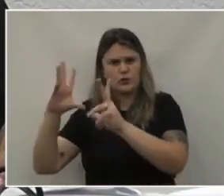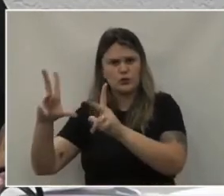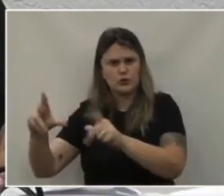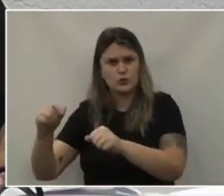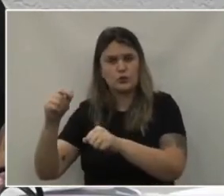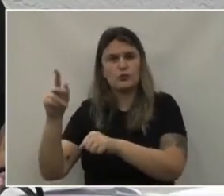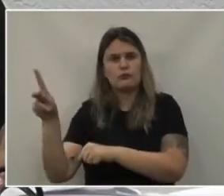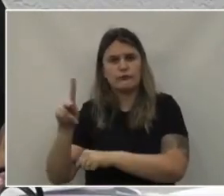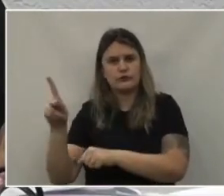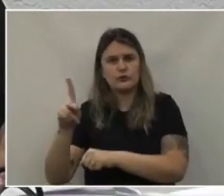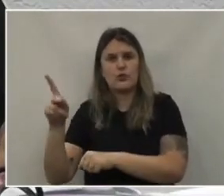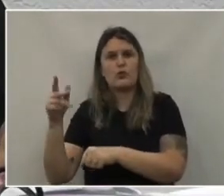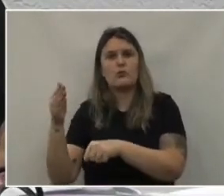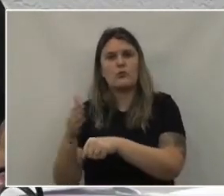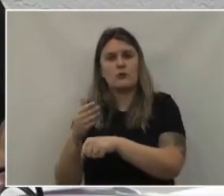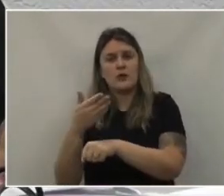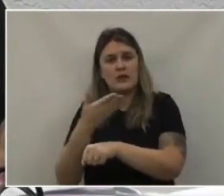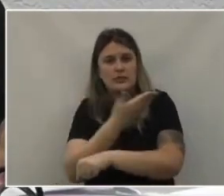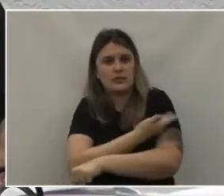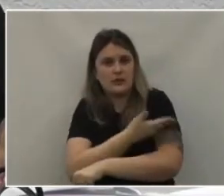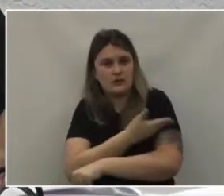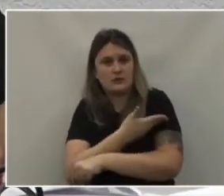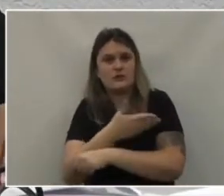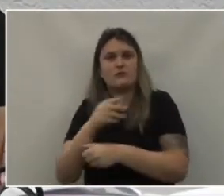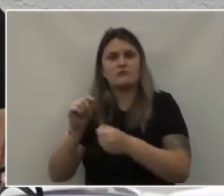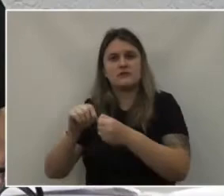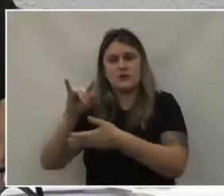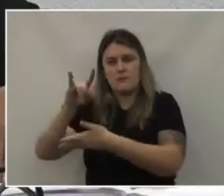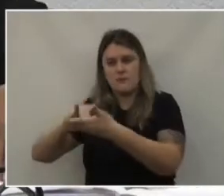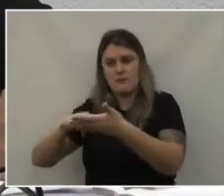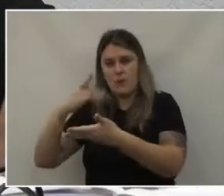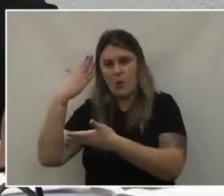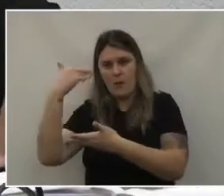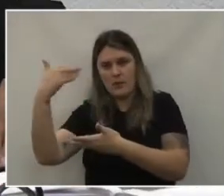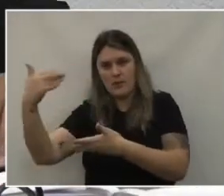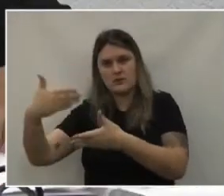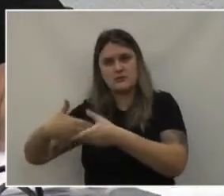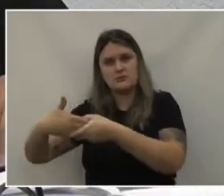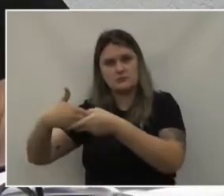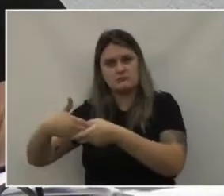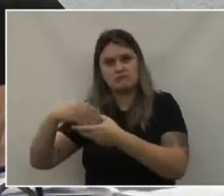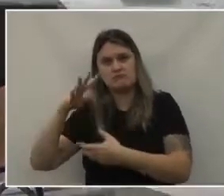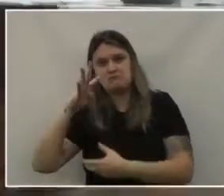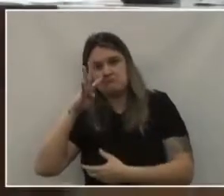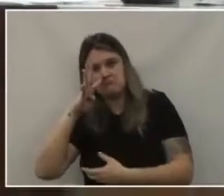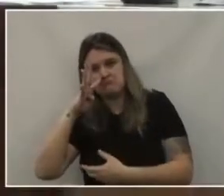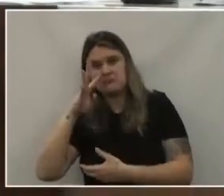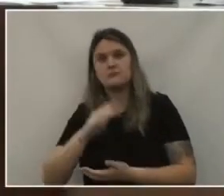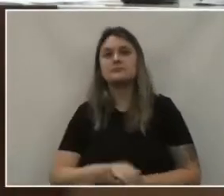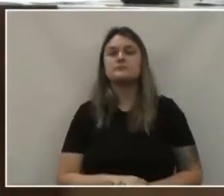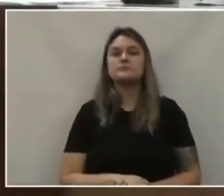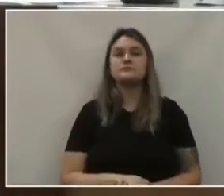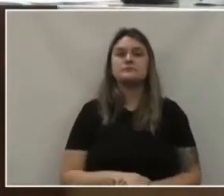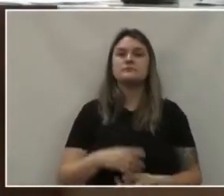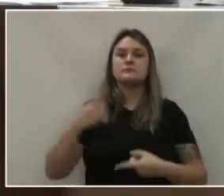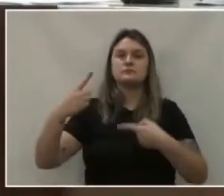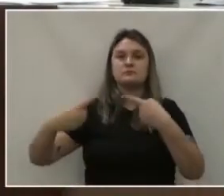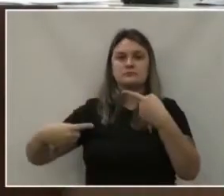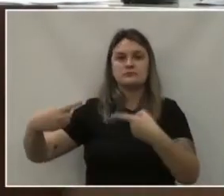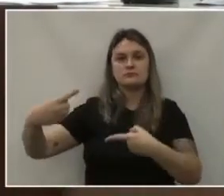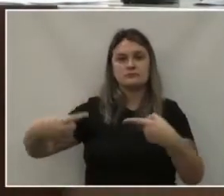histórico, registramos, através desta moção, nossos parabéns e admiração. Em